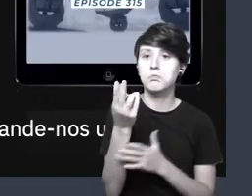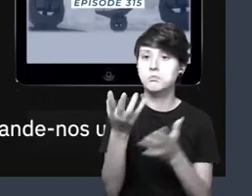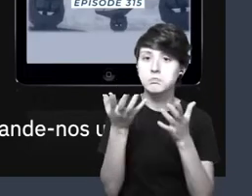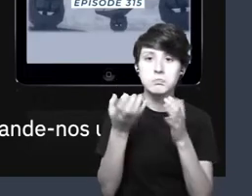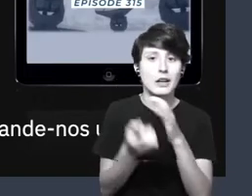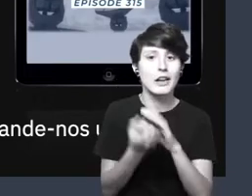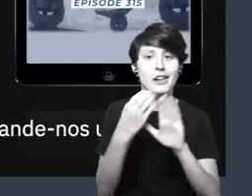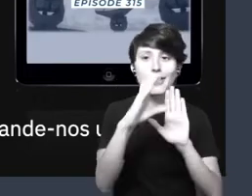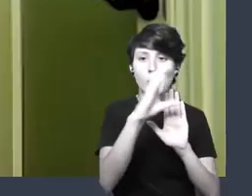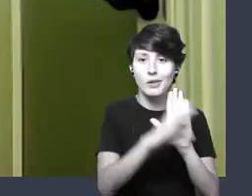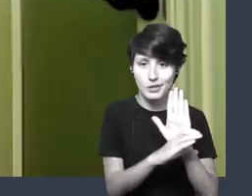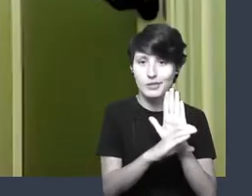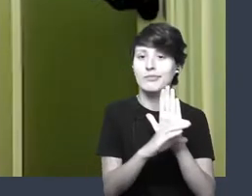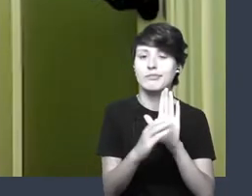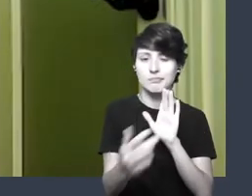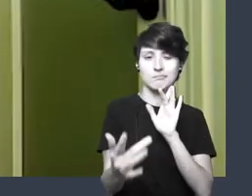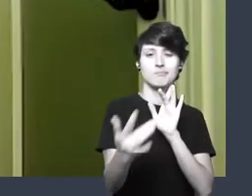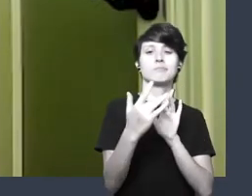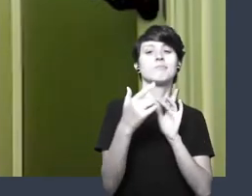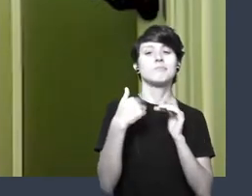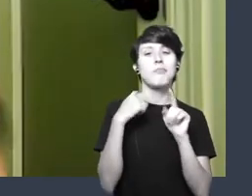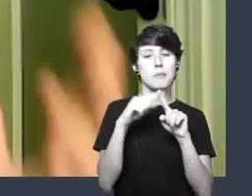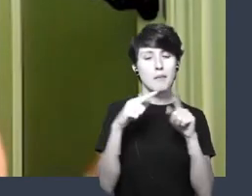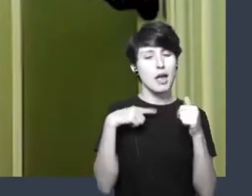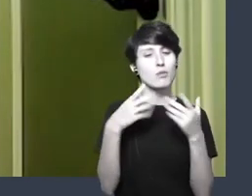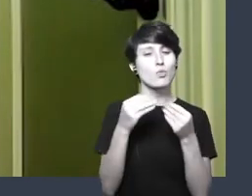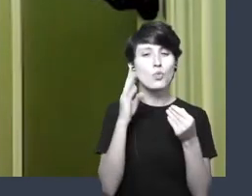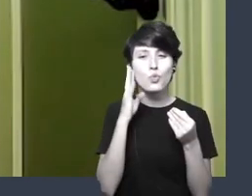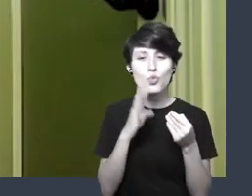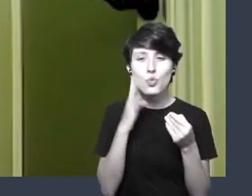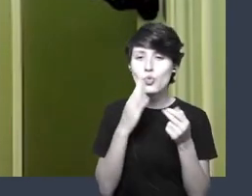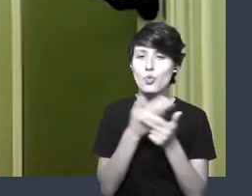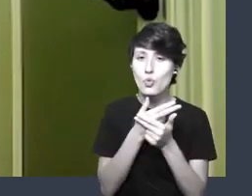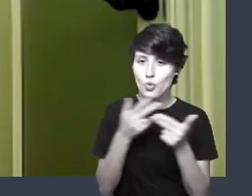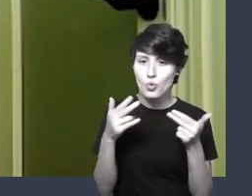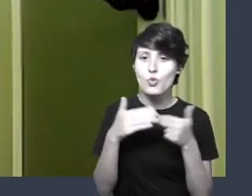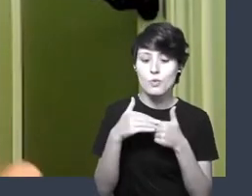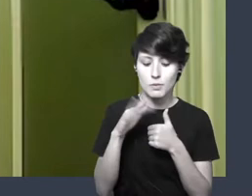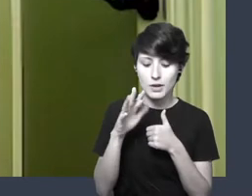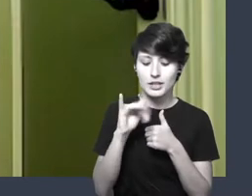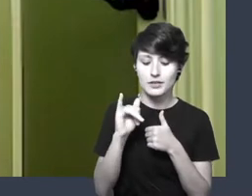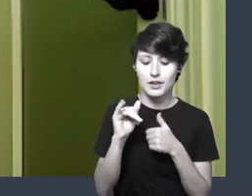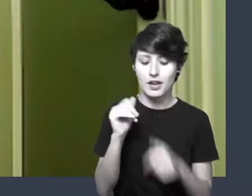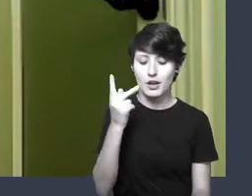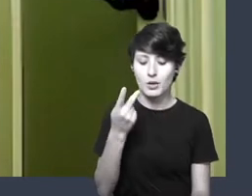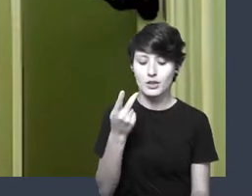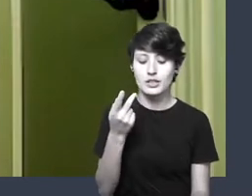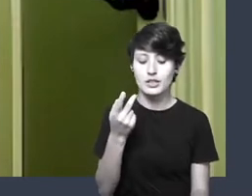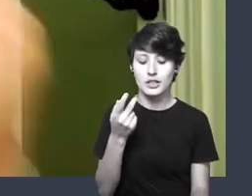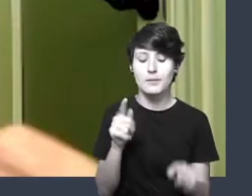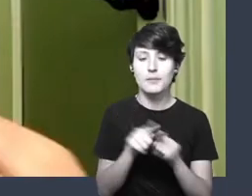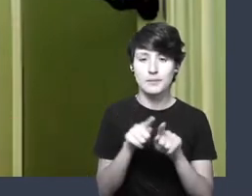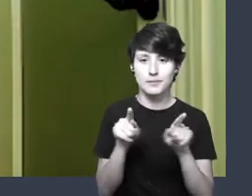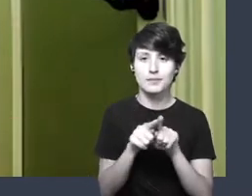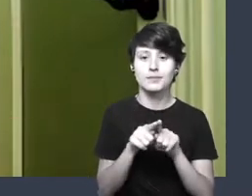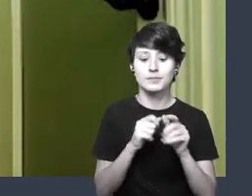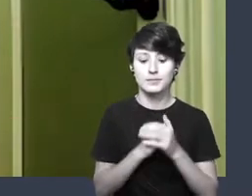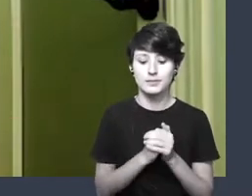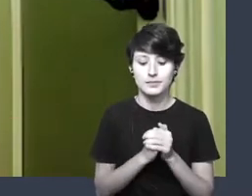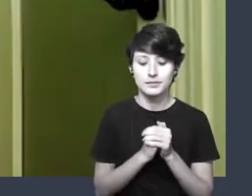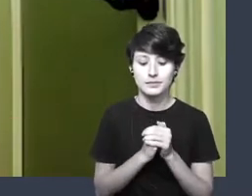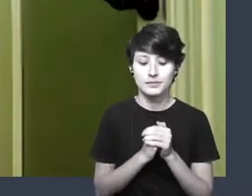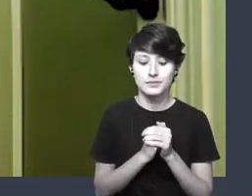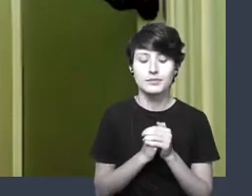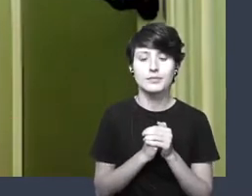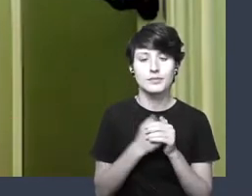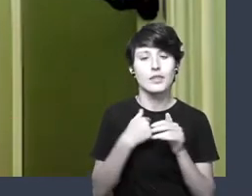só entrar em contato com a gente. Mas tem muita coisa legal acontecendo, muito mais para acontecer, mas é isso. A Inclusive é a segunda organização